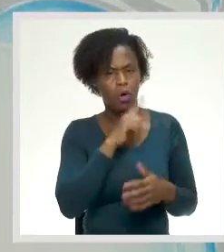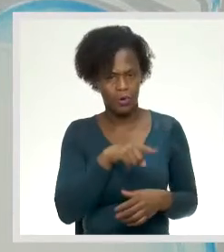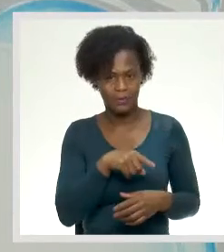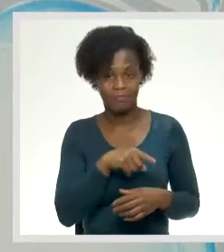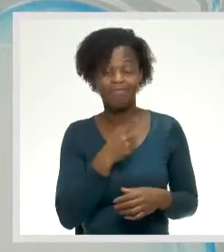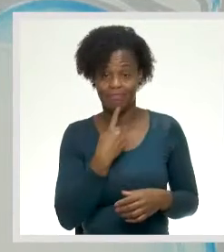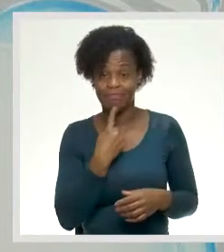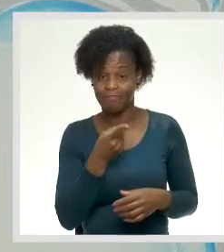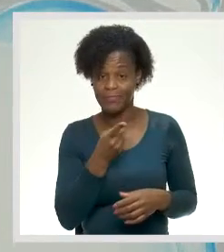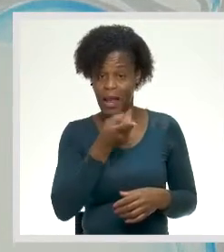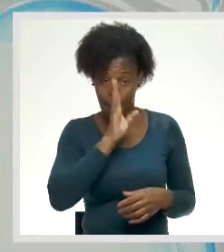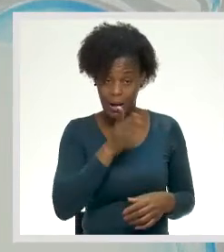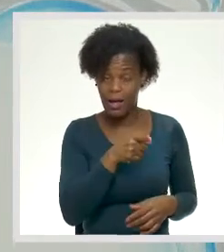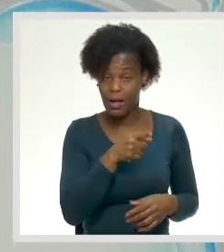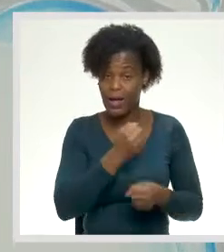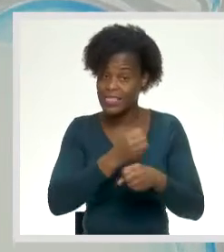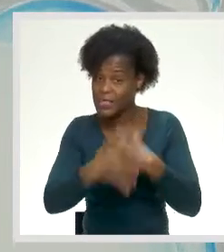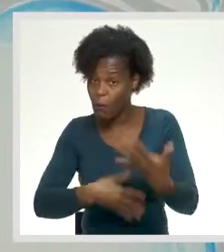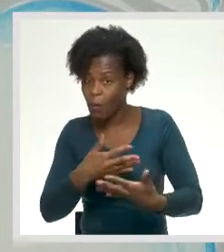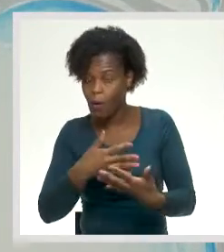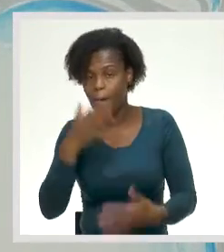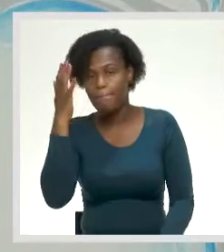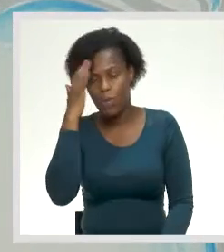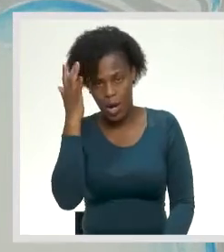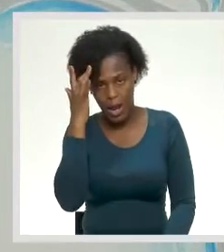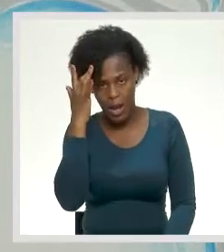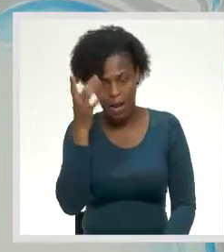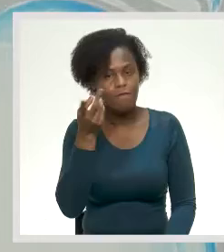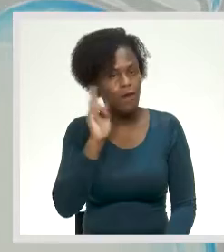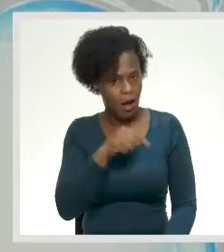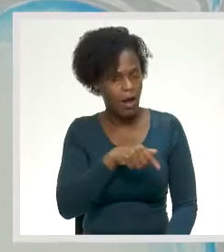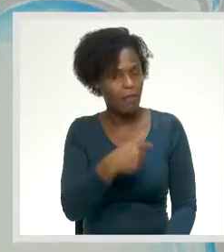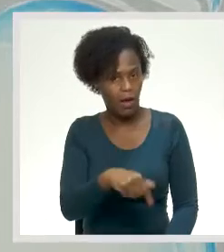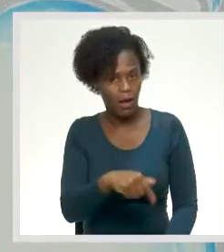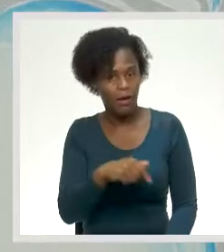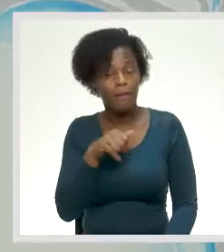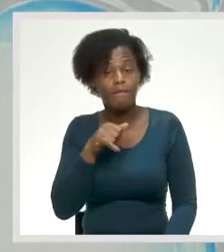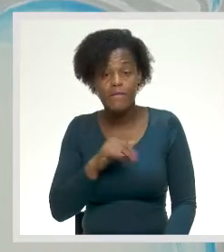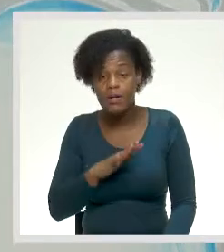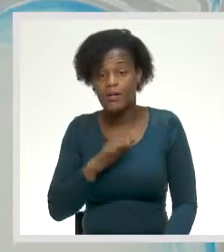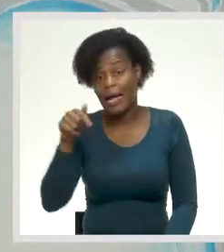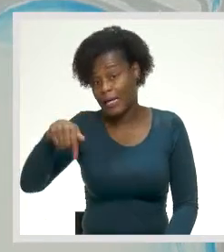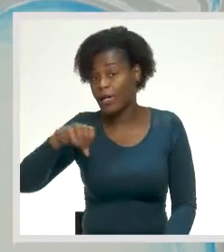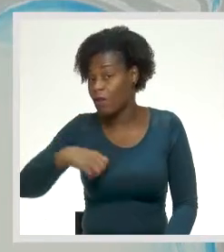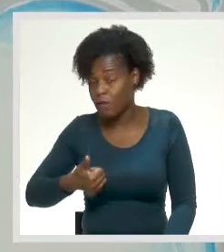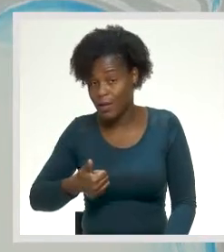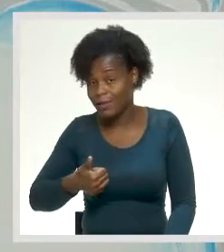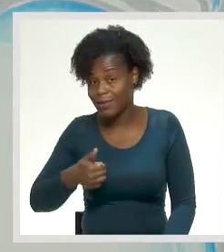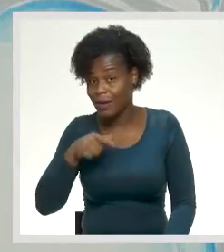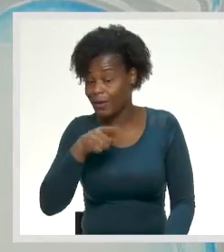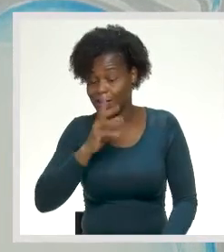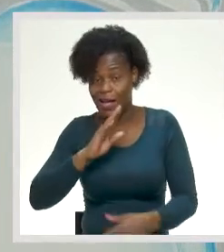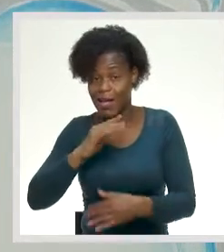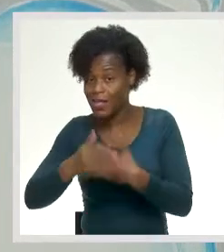Aí, esse ato ou essa ação é moralmente válida e, no entanto, aqui em Cabo Verde,